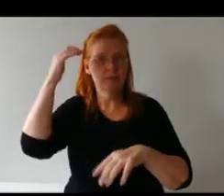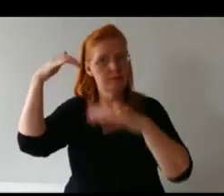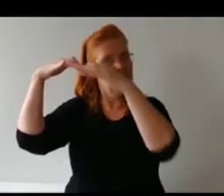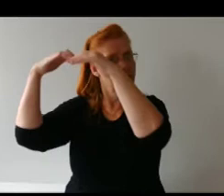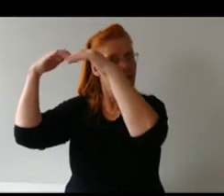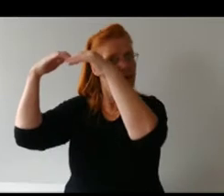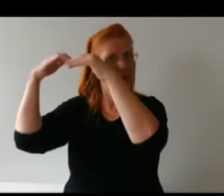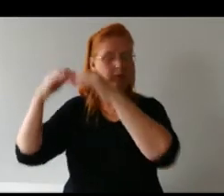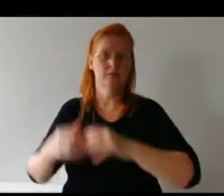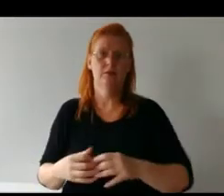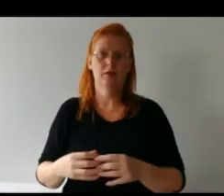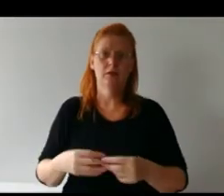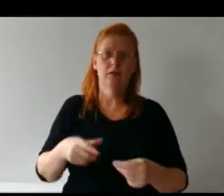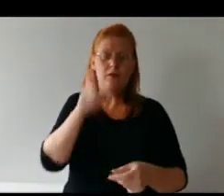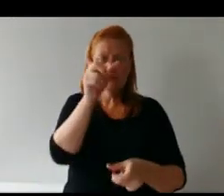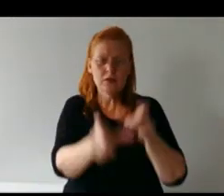ter. E